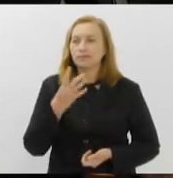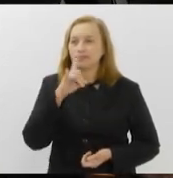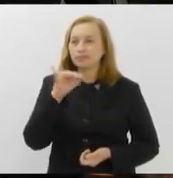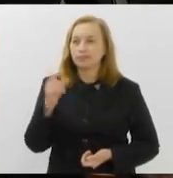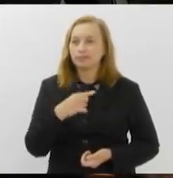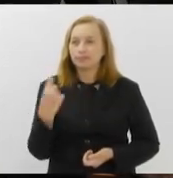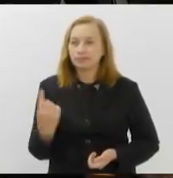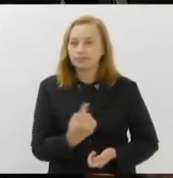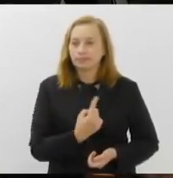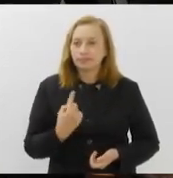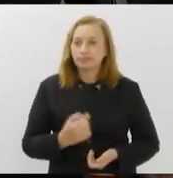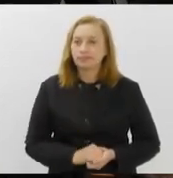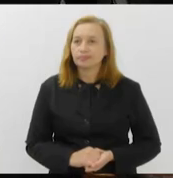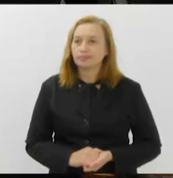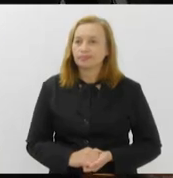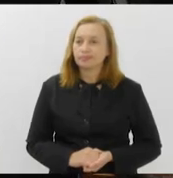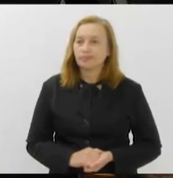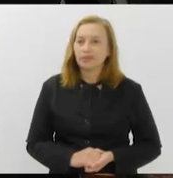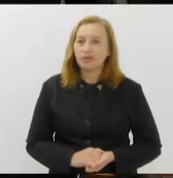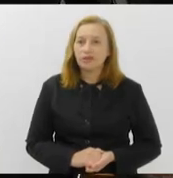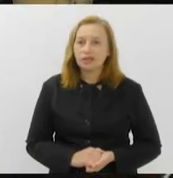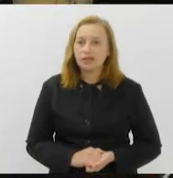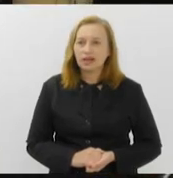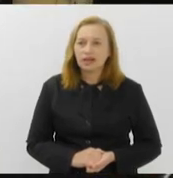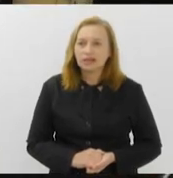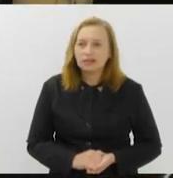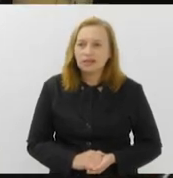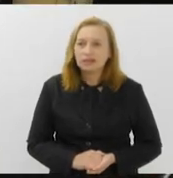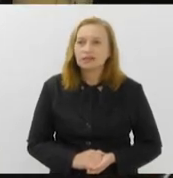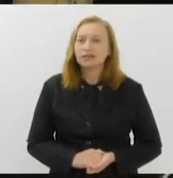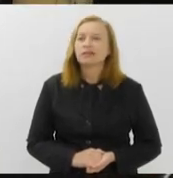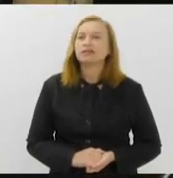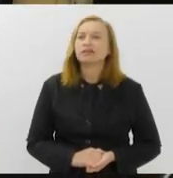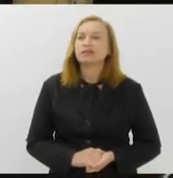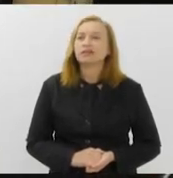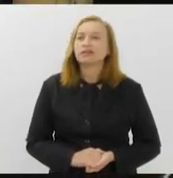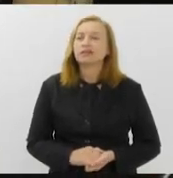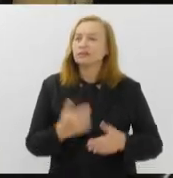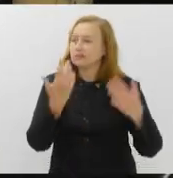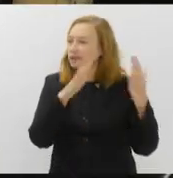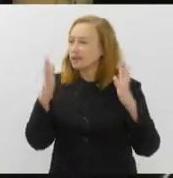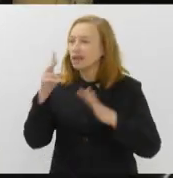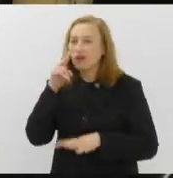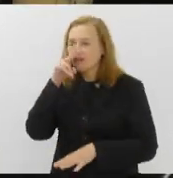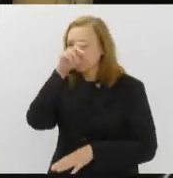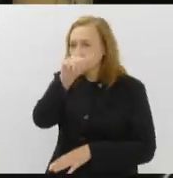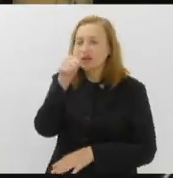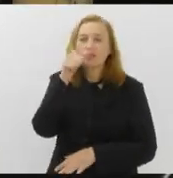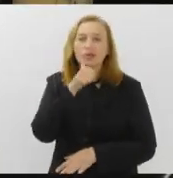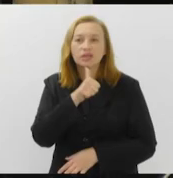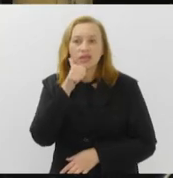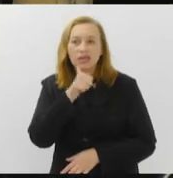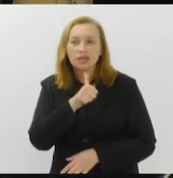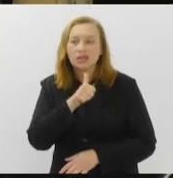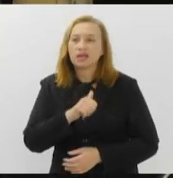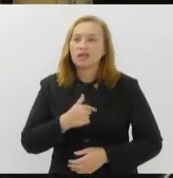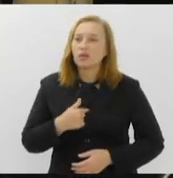como disse, obrigada pelo debate, pela oportunidade. Vim saudar a força das mulheres do território que eu